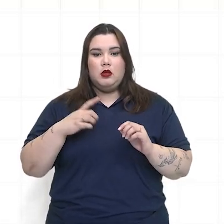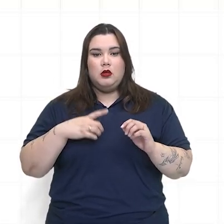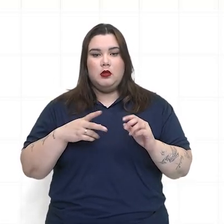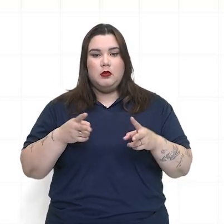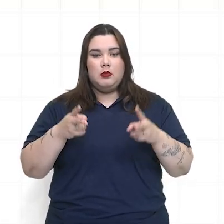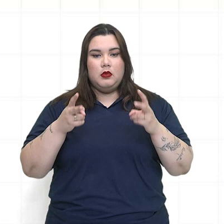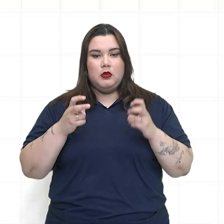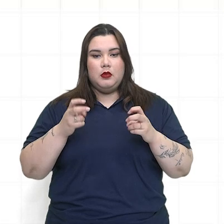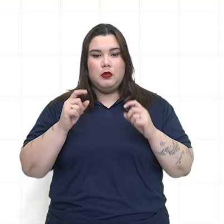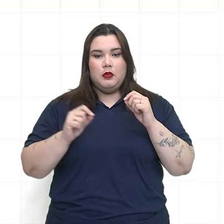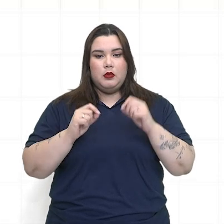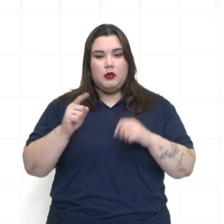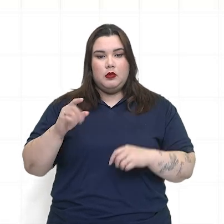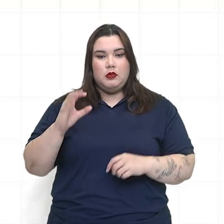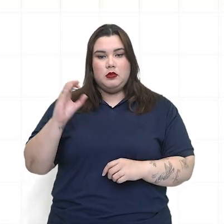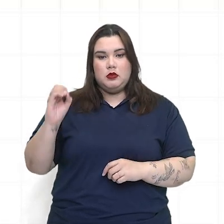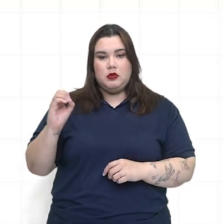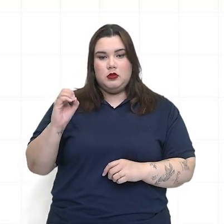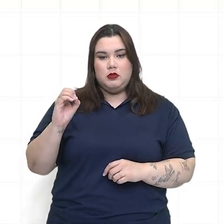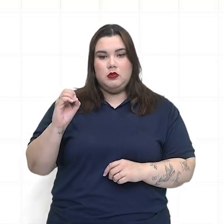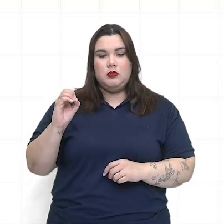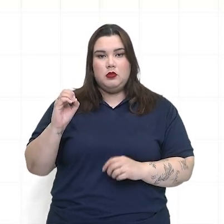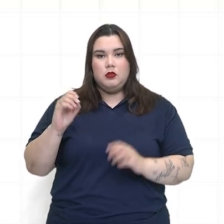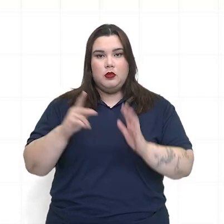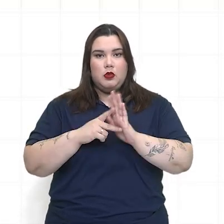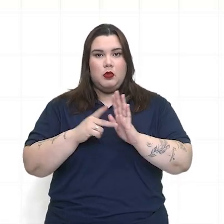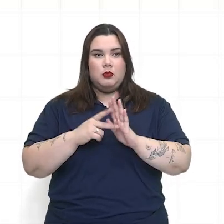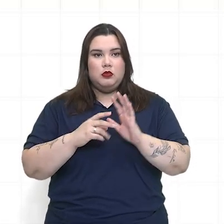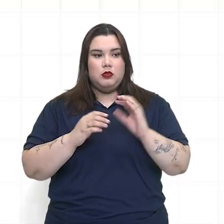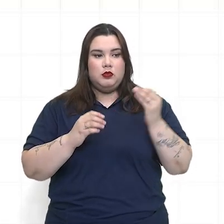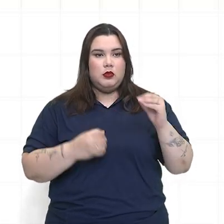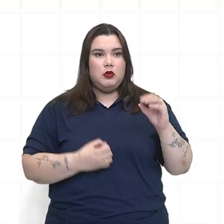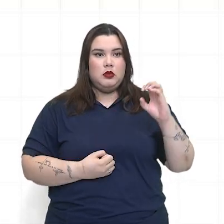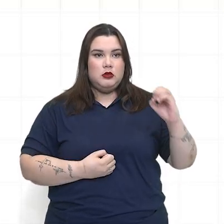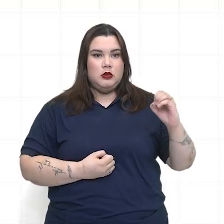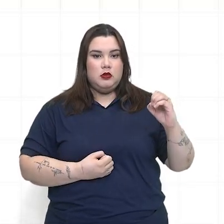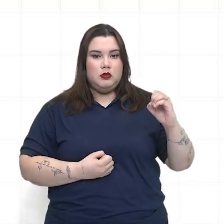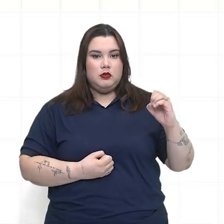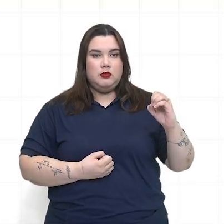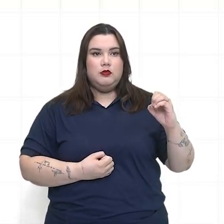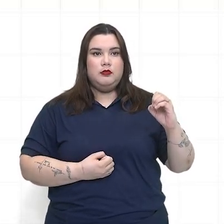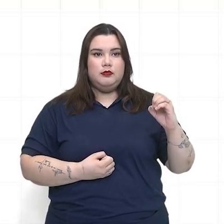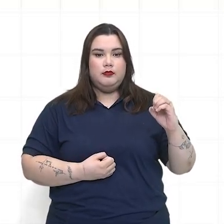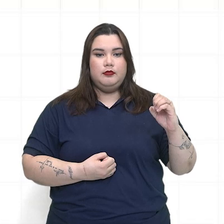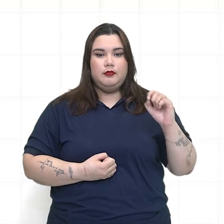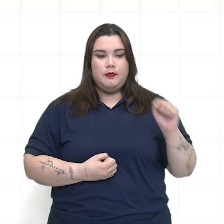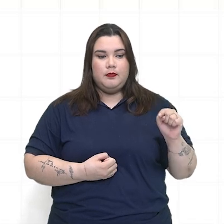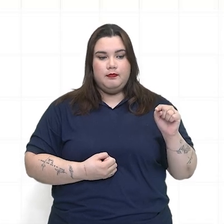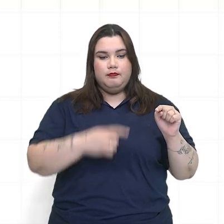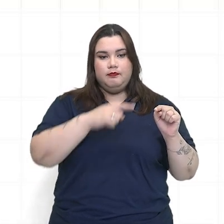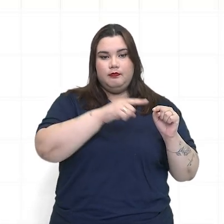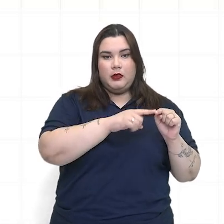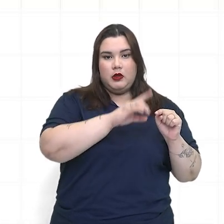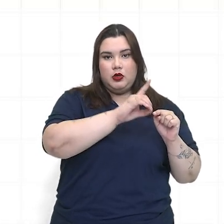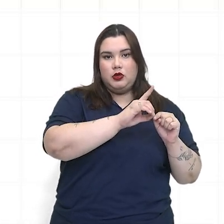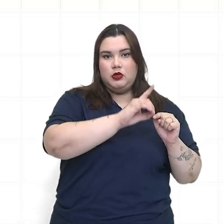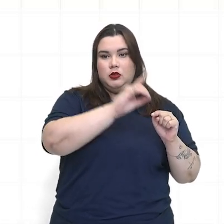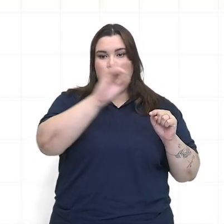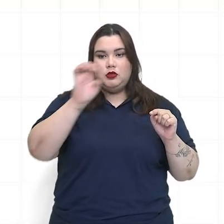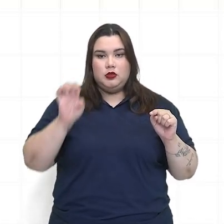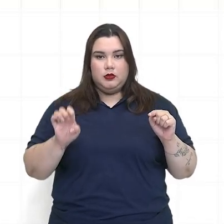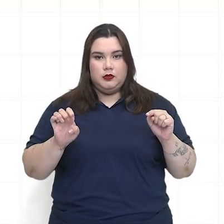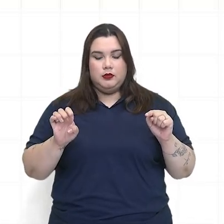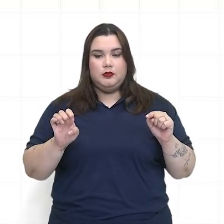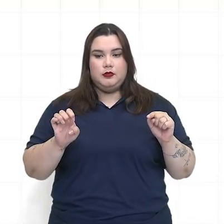está considerando o zero que está à direita do transferidor. Então, a gente vai medir o ângulo da direita para a